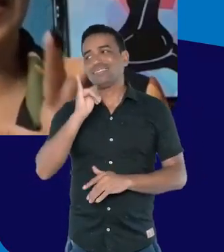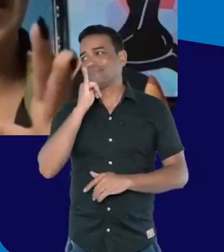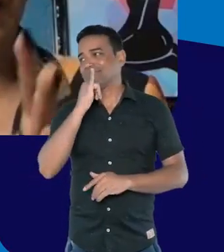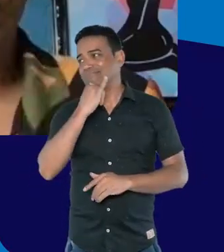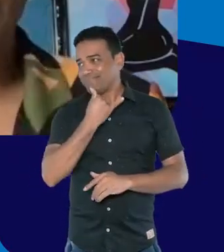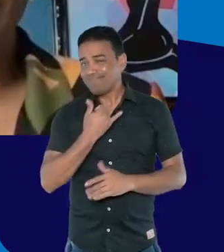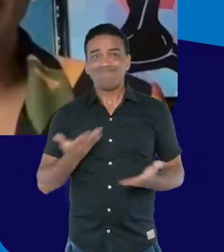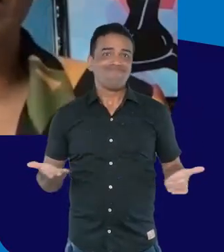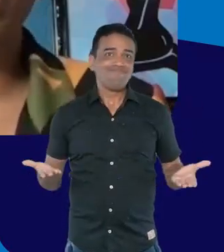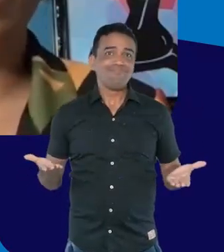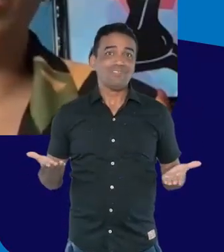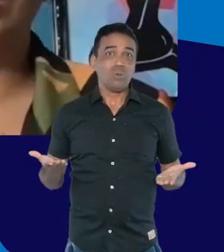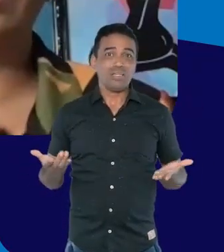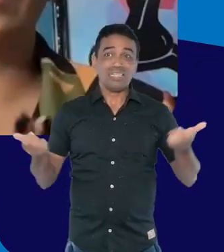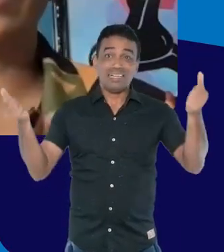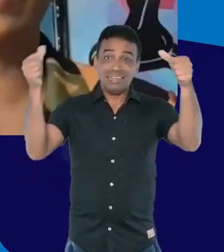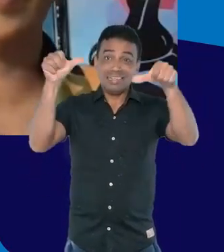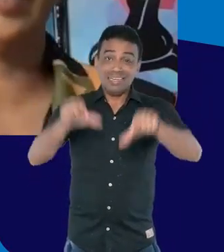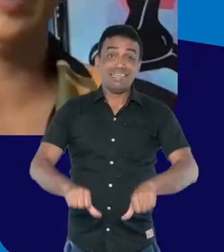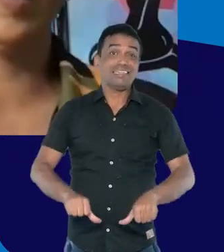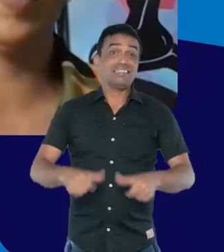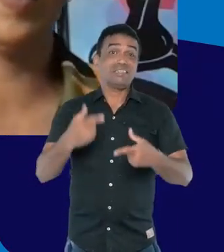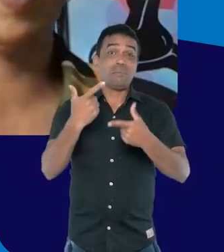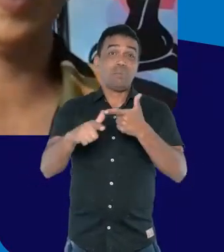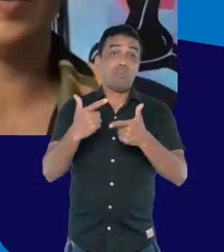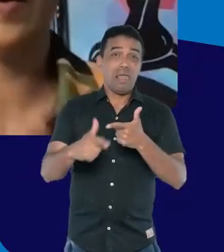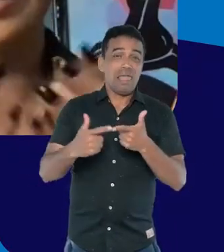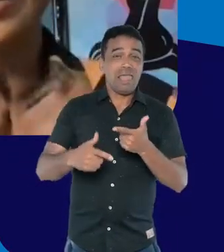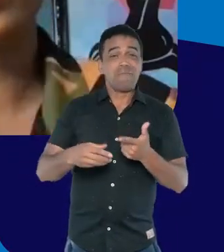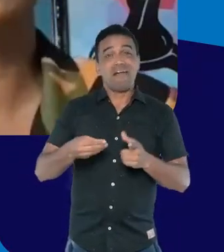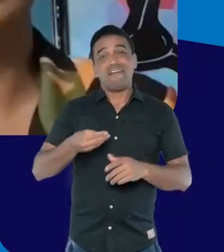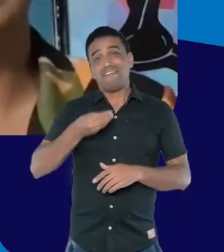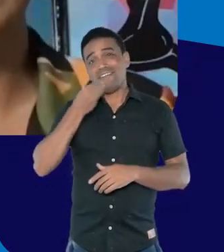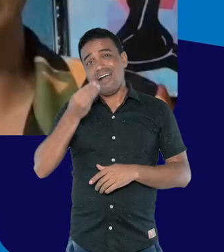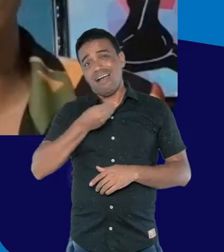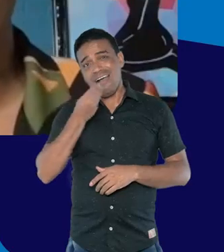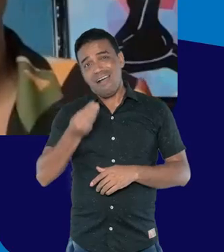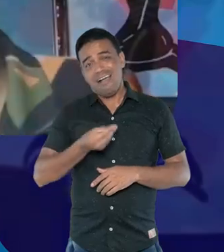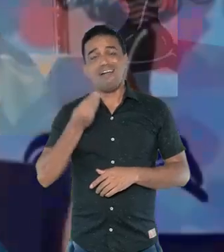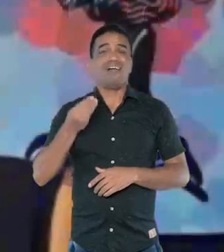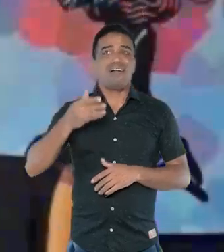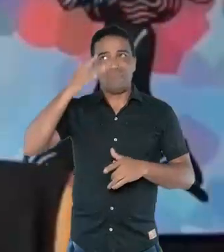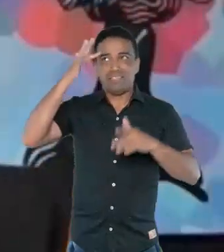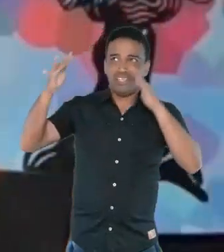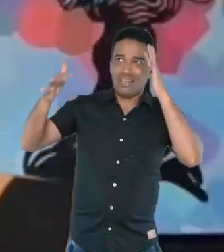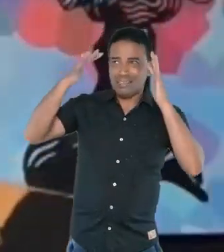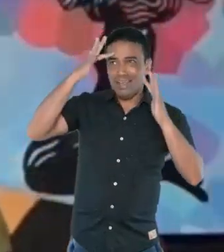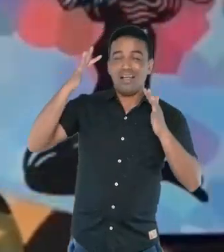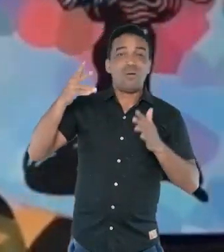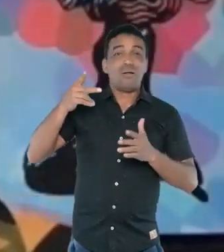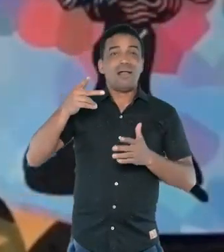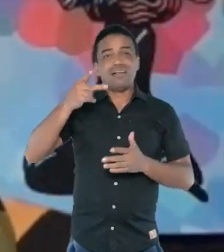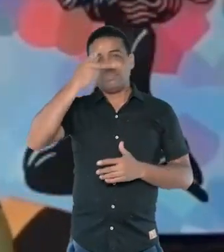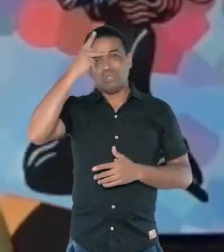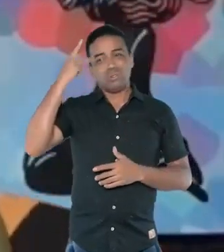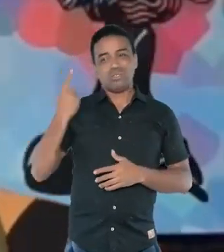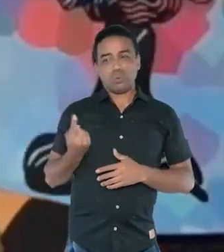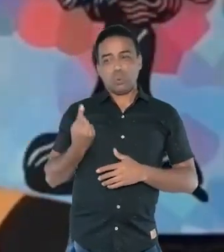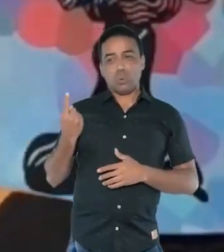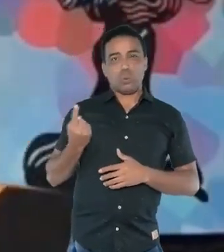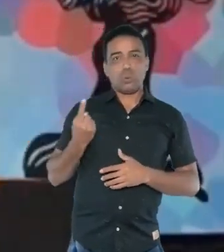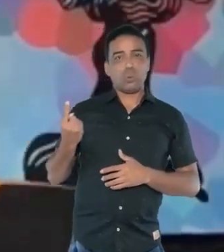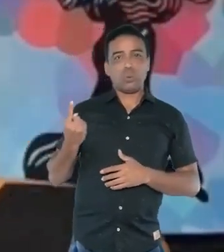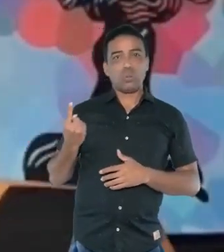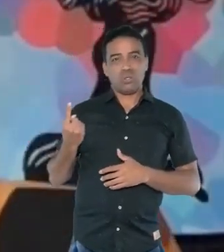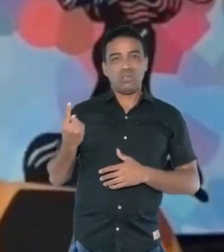assim, com essa crise de imaginação e com esse individualismo que muitas vezes permeia as